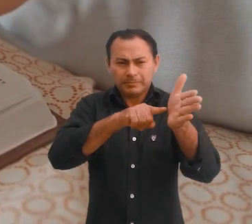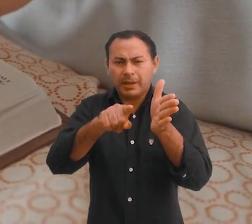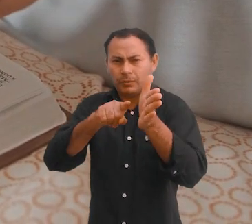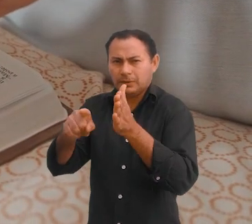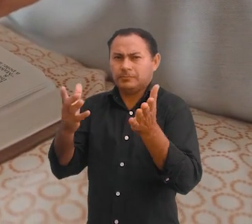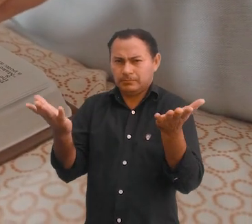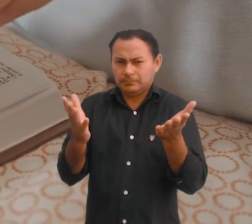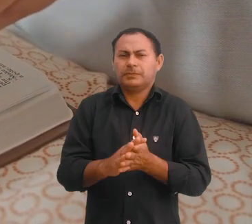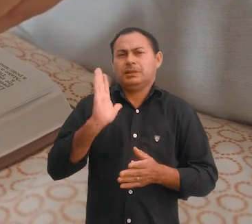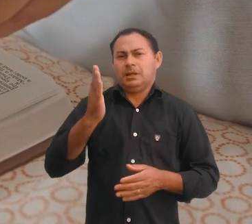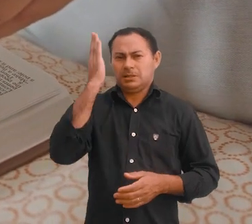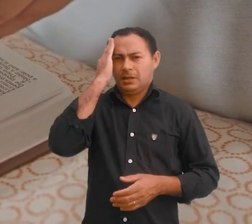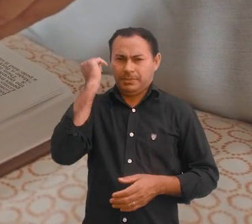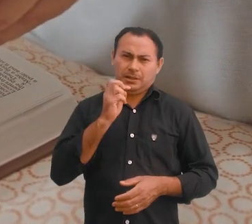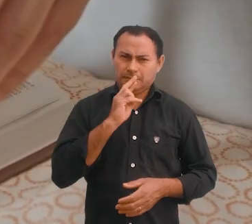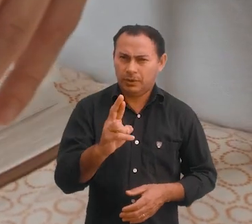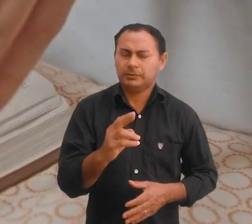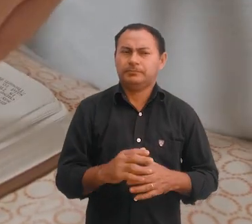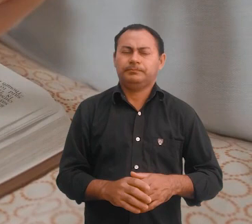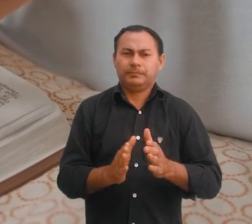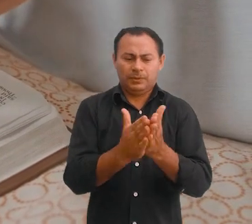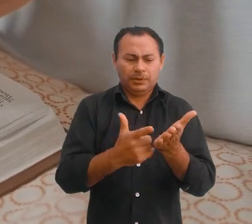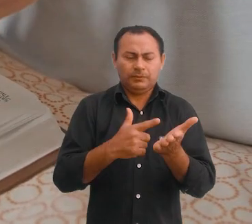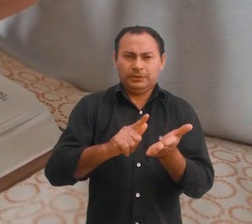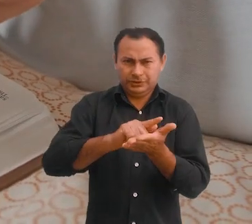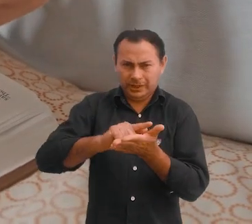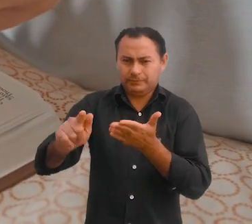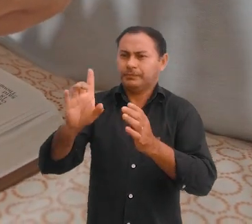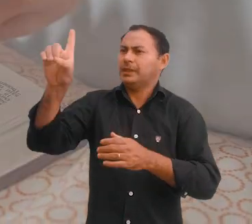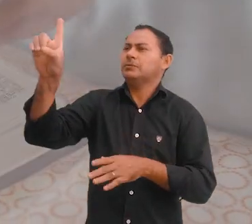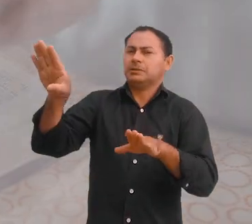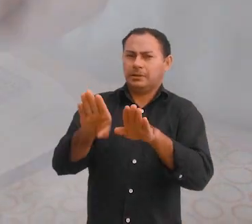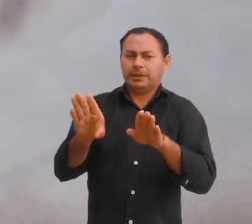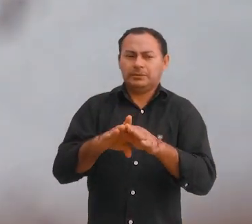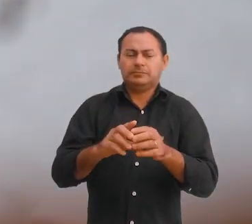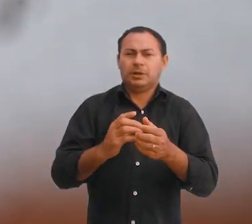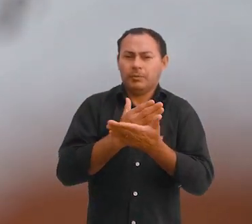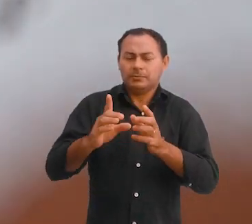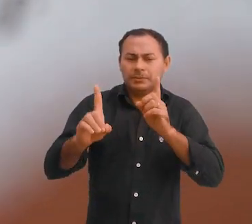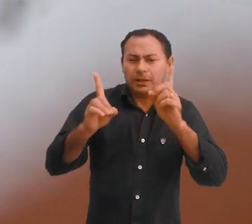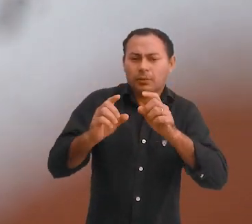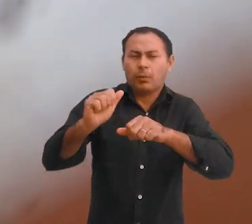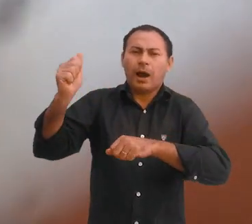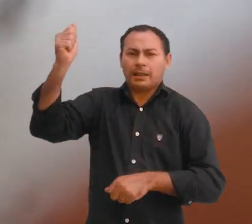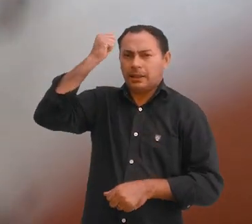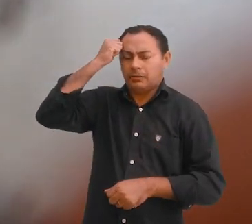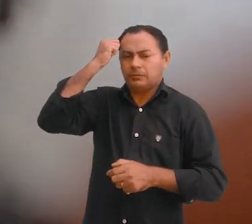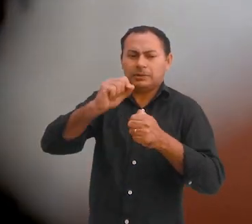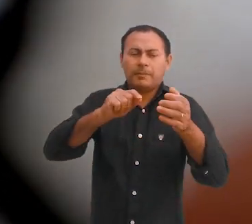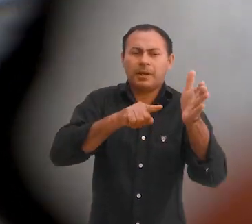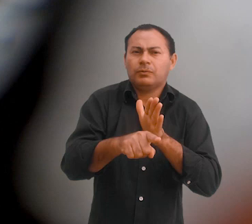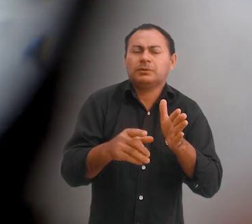fez todas essas perguntas, ele já sabia as respostas. No livro de Gênesis vemos que Deus também iniciou seu diálogo com